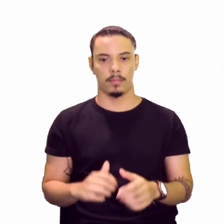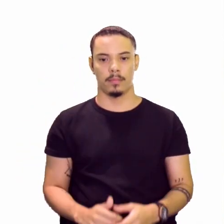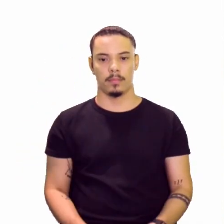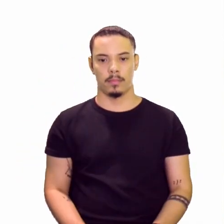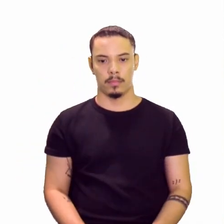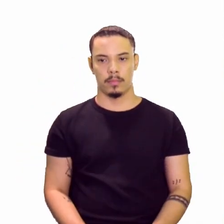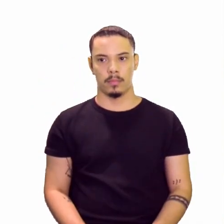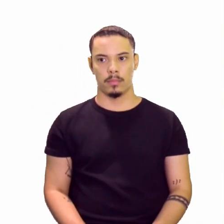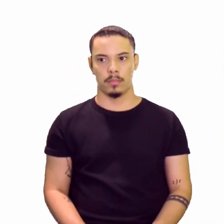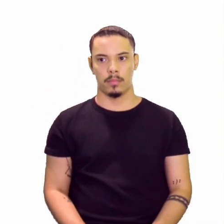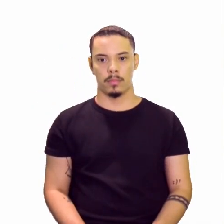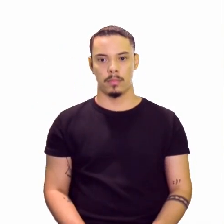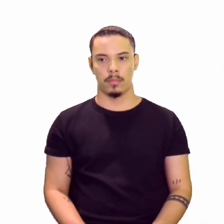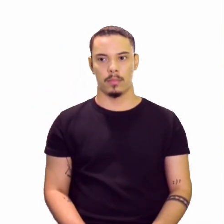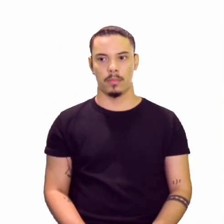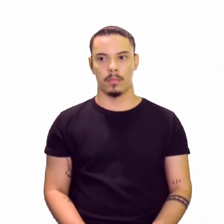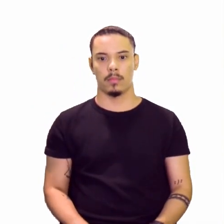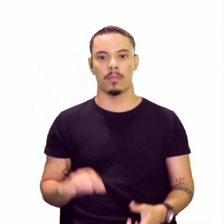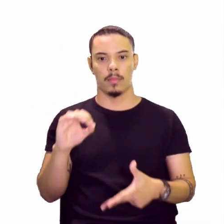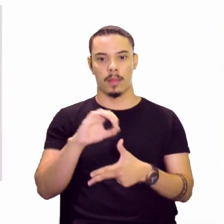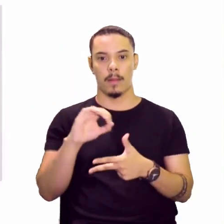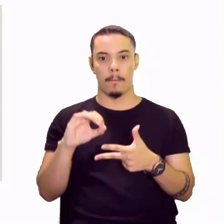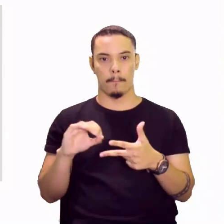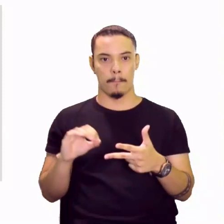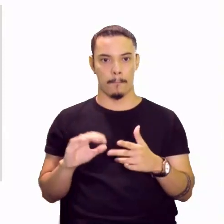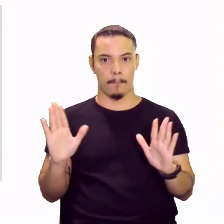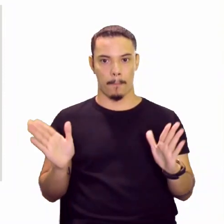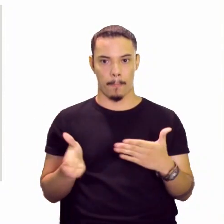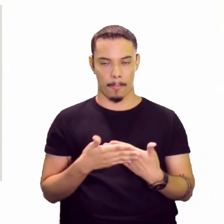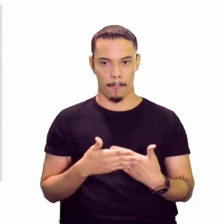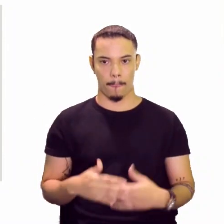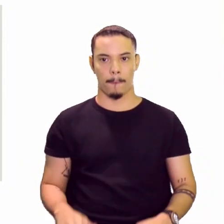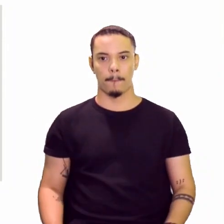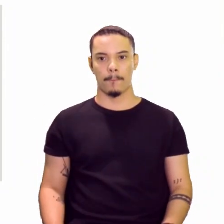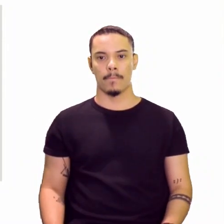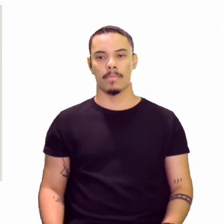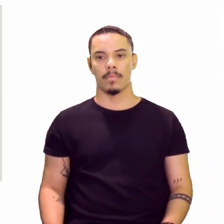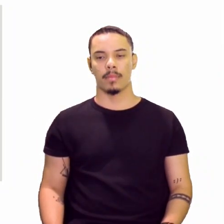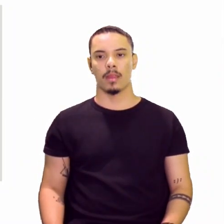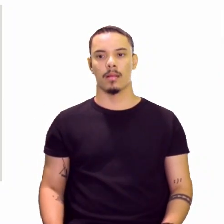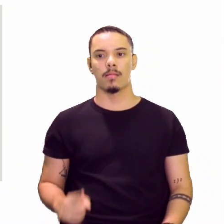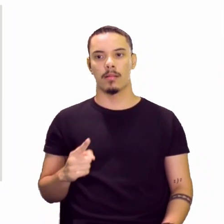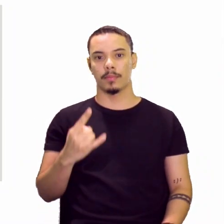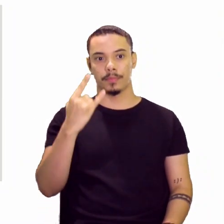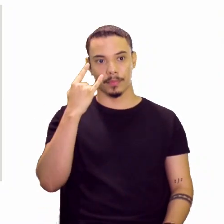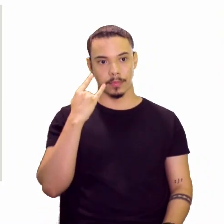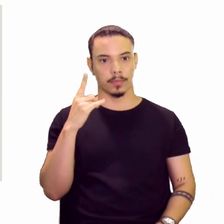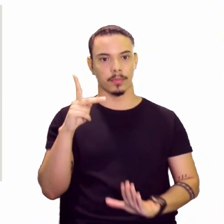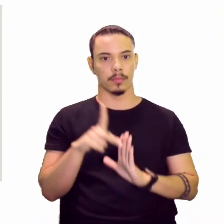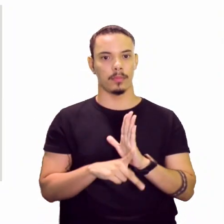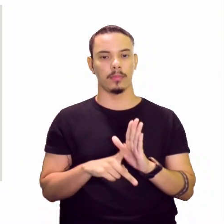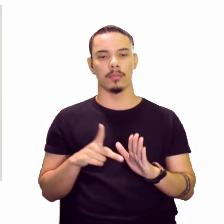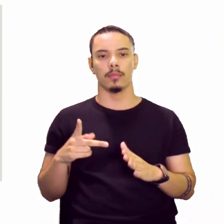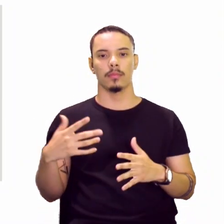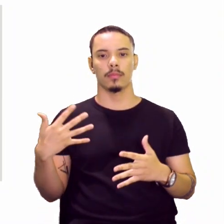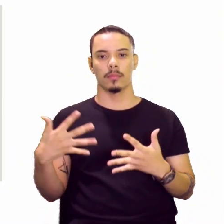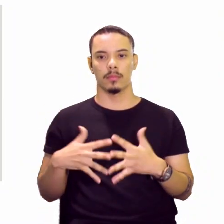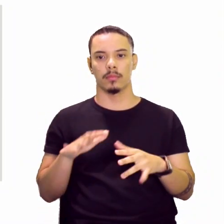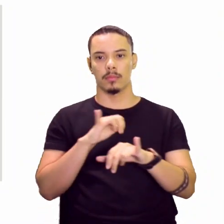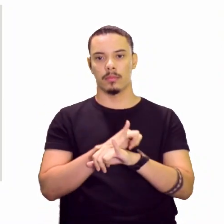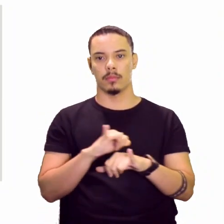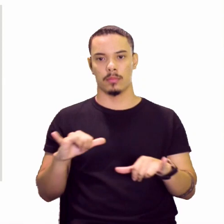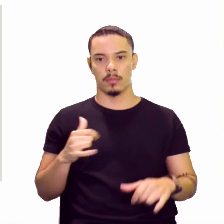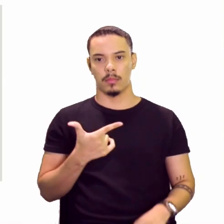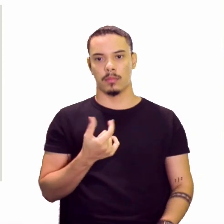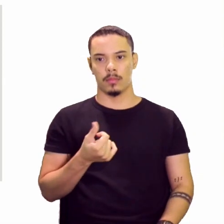lá? Desacelerando, questão de Enem para fechar, pessoal, olha só. Um ambicioso projeto de transportes foi